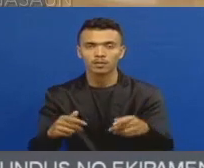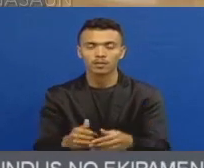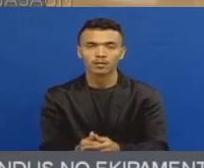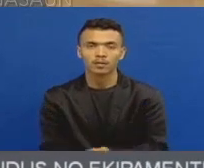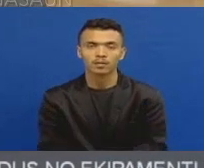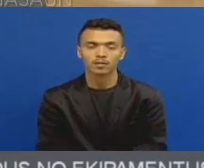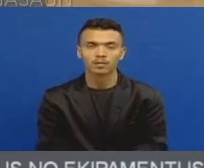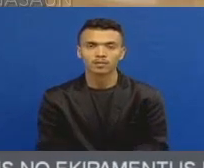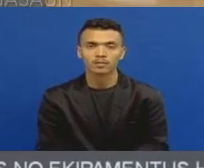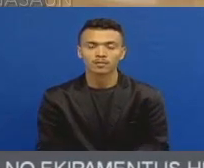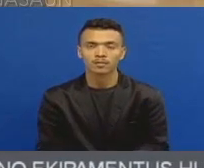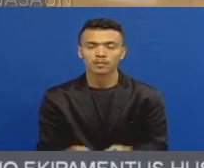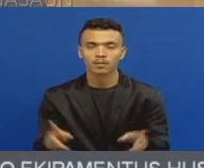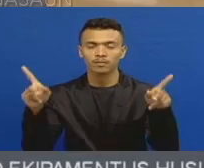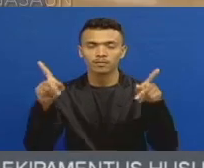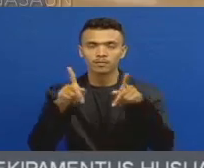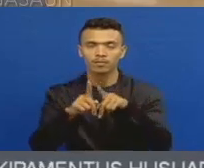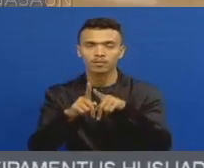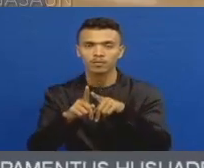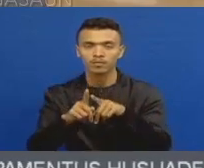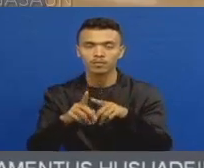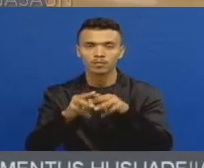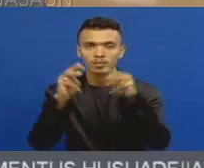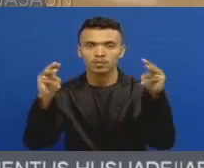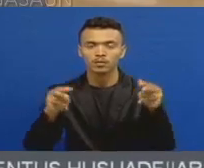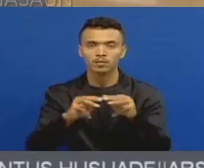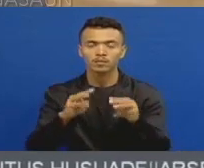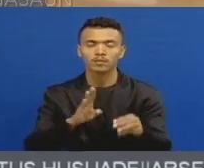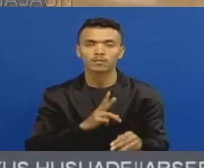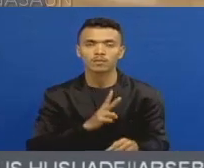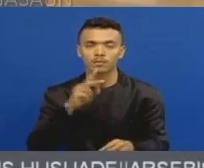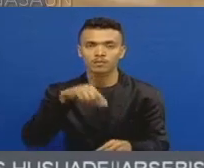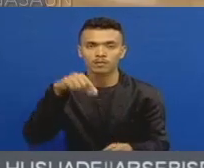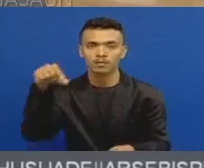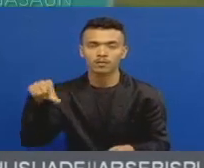Ulusu, Suco Matahoi, posto administrativo atulari, município Viqueque.